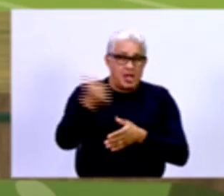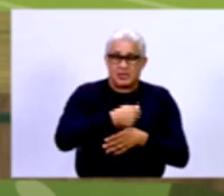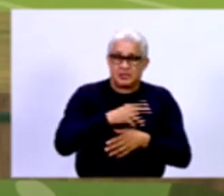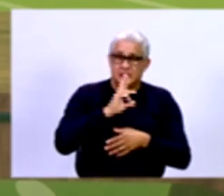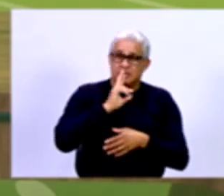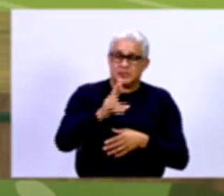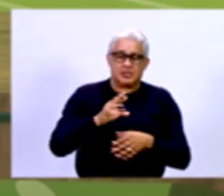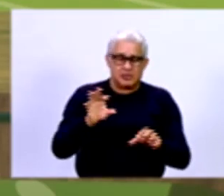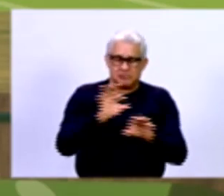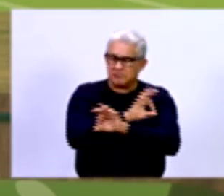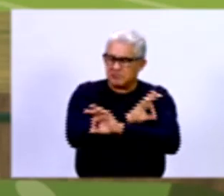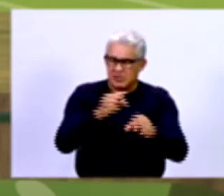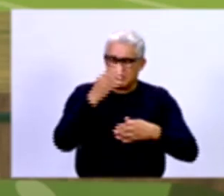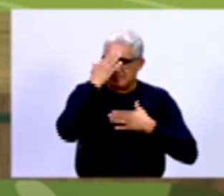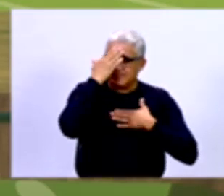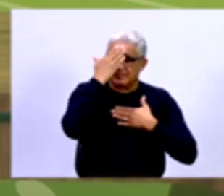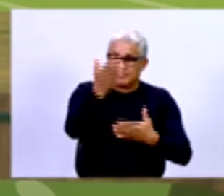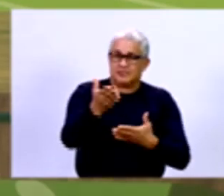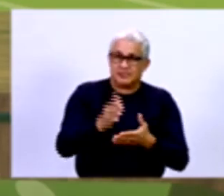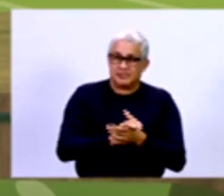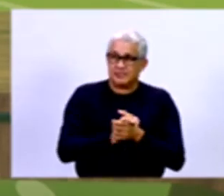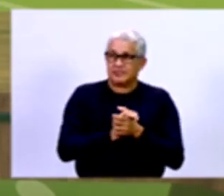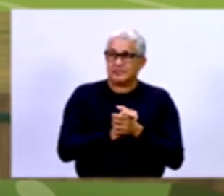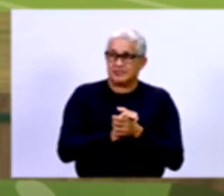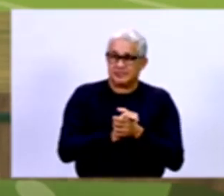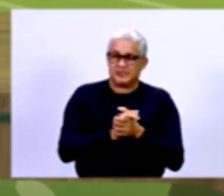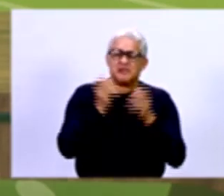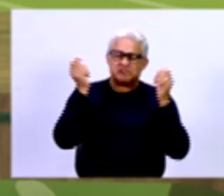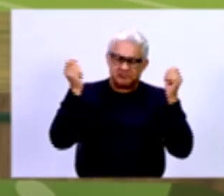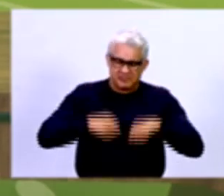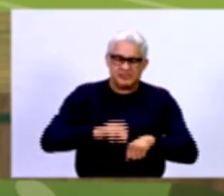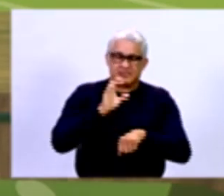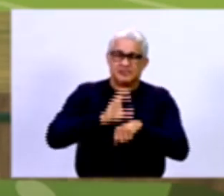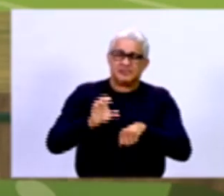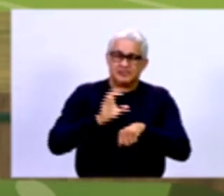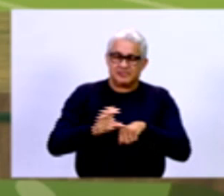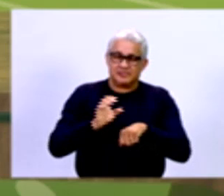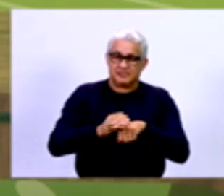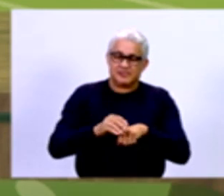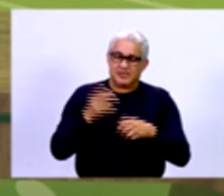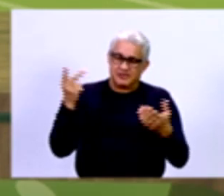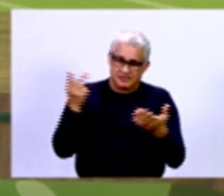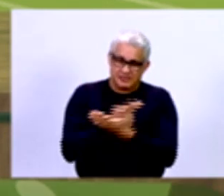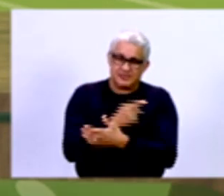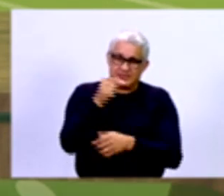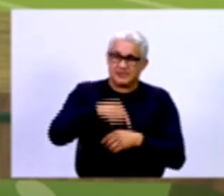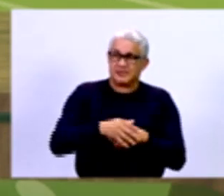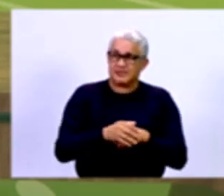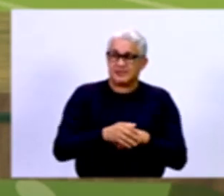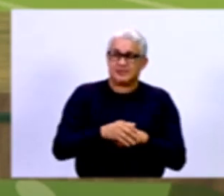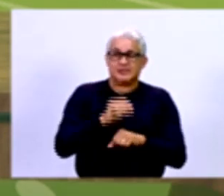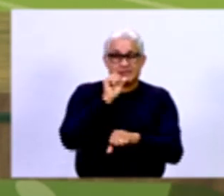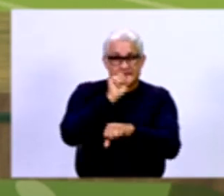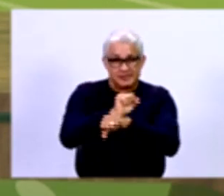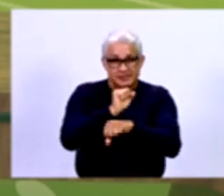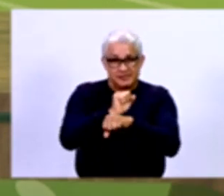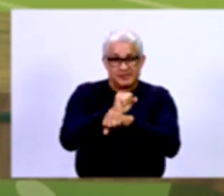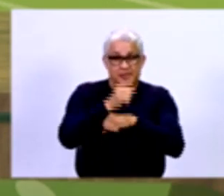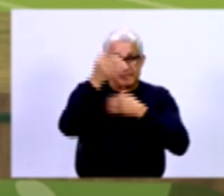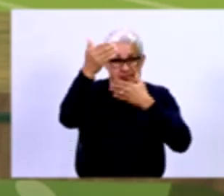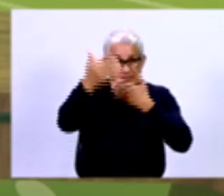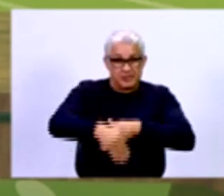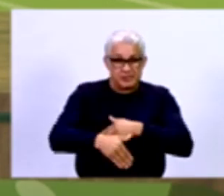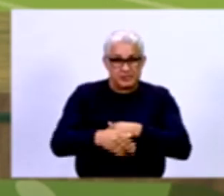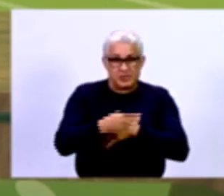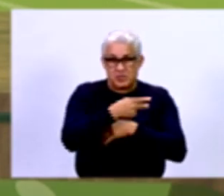brilhantes. Muito obrigada por você que faz valer a pena esse curso, que faz acontecer. Nos aguardamos então para a prova, que vai ser só